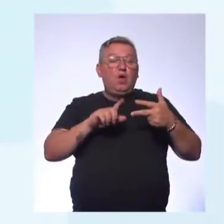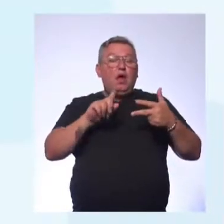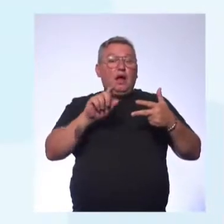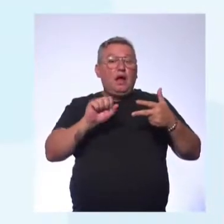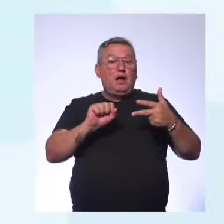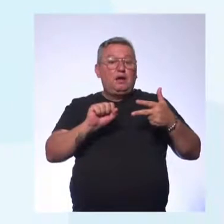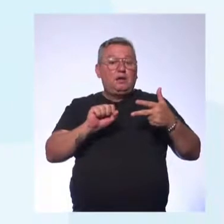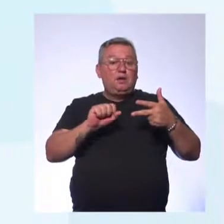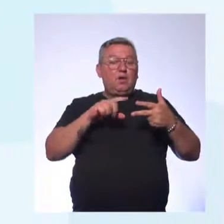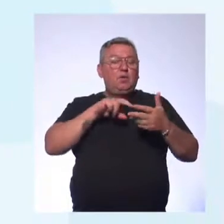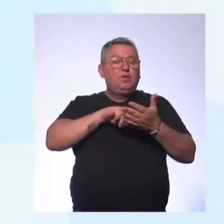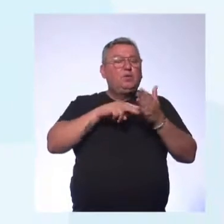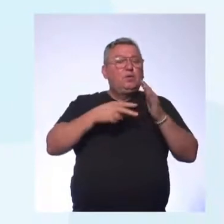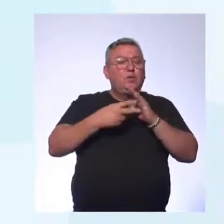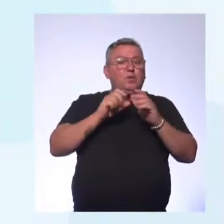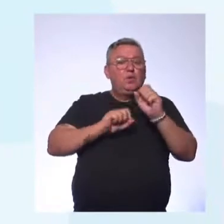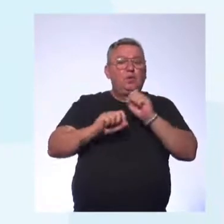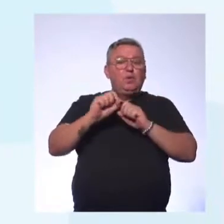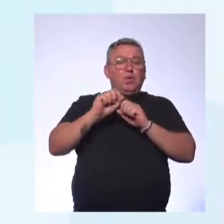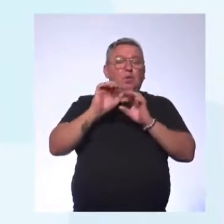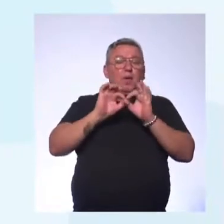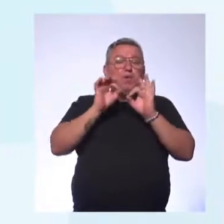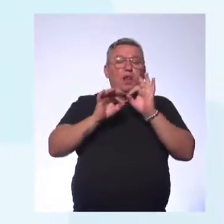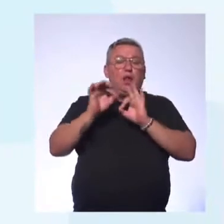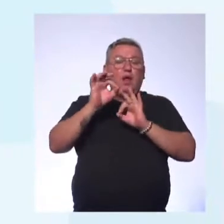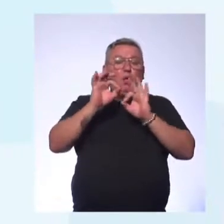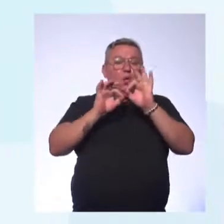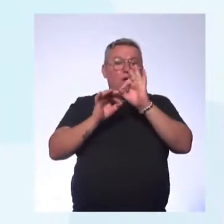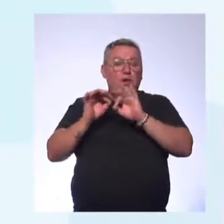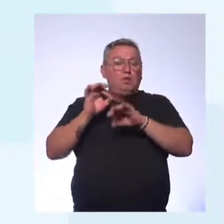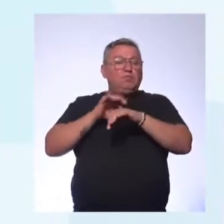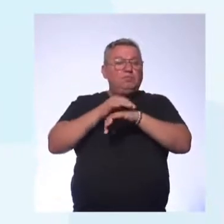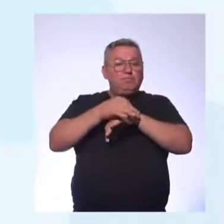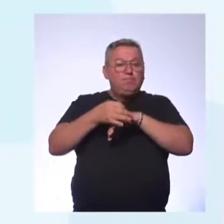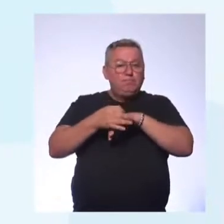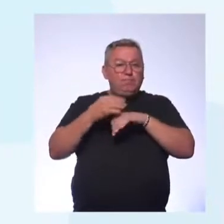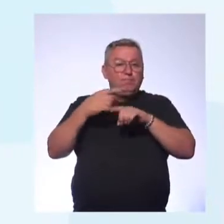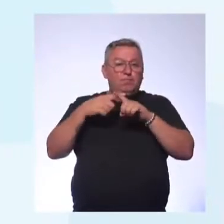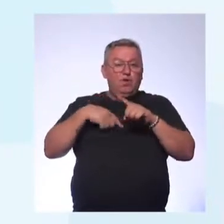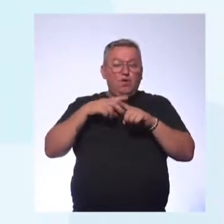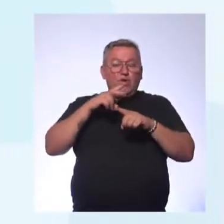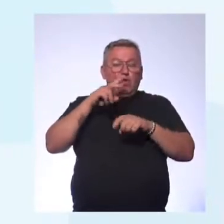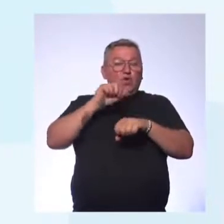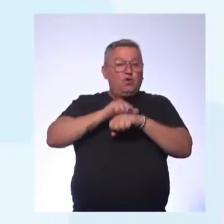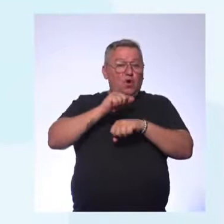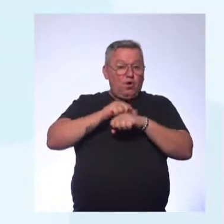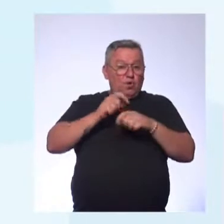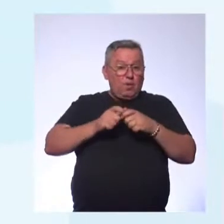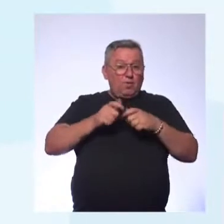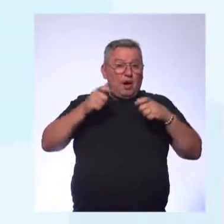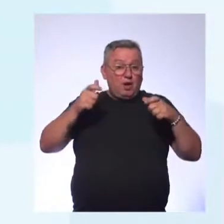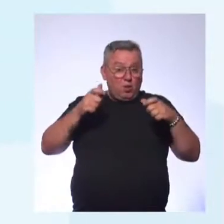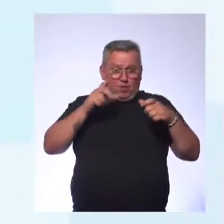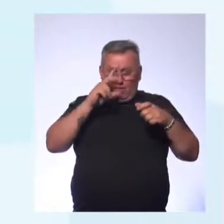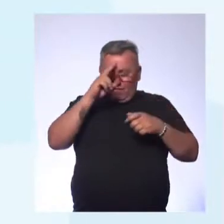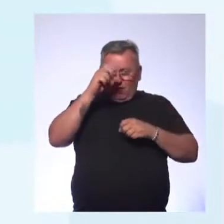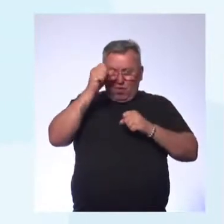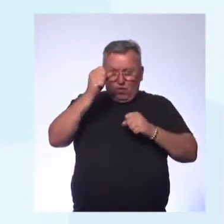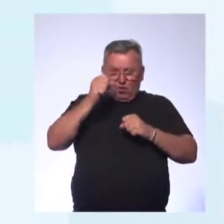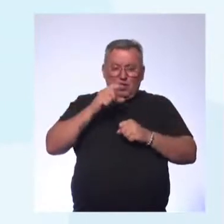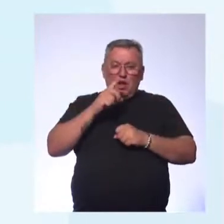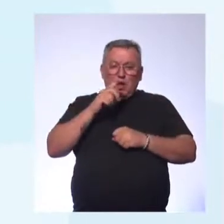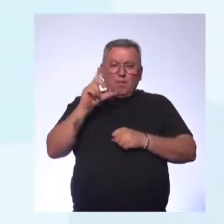diferencia o estado do outro é a força de atração entre as moléculas pois no estado sólido a força é maior no estado líquido